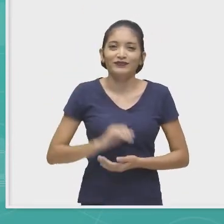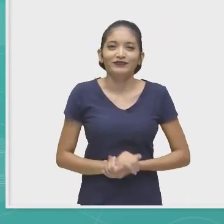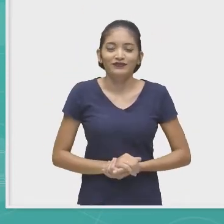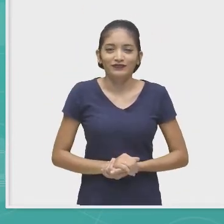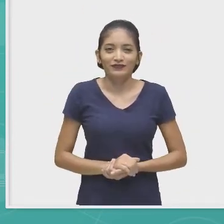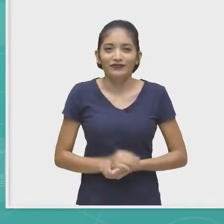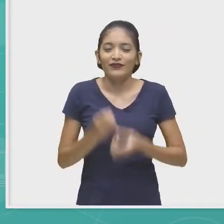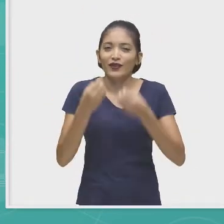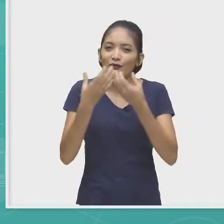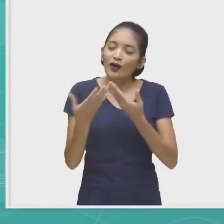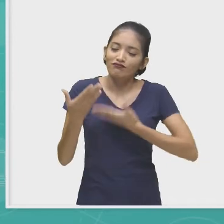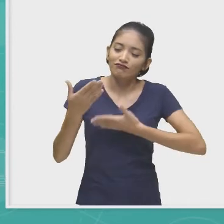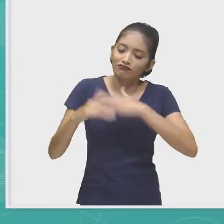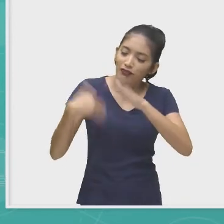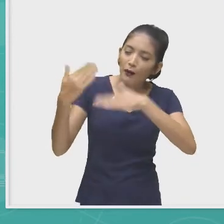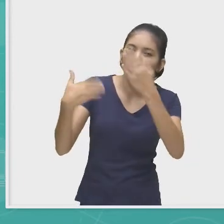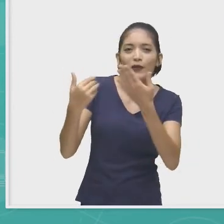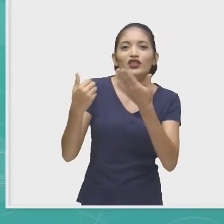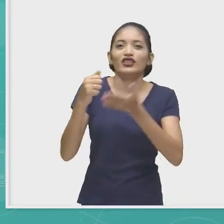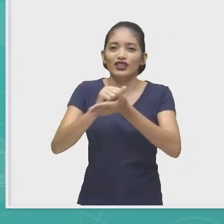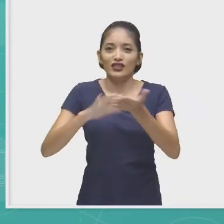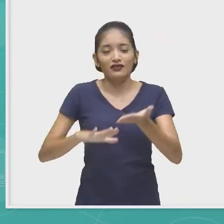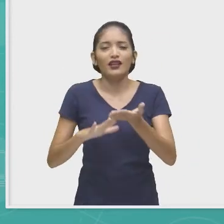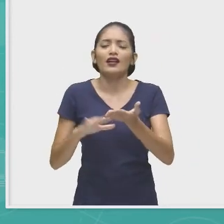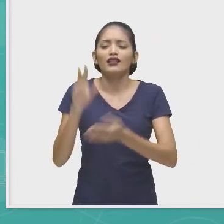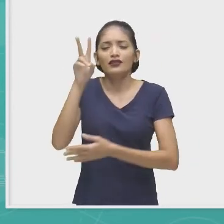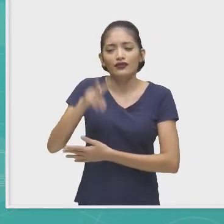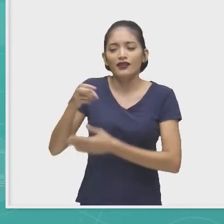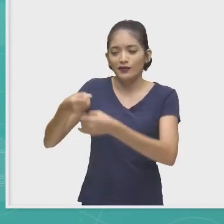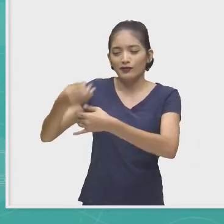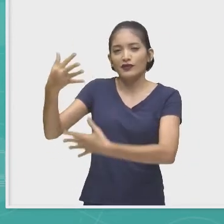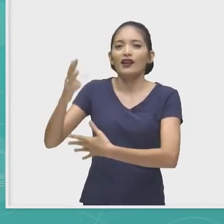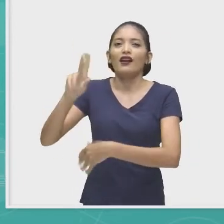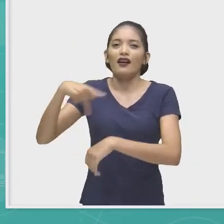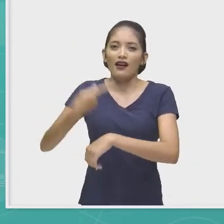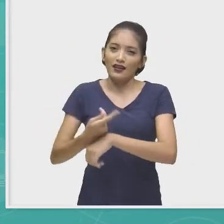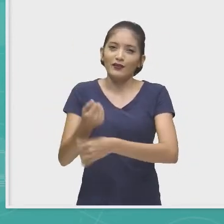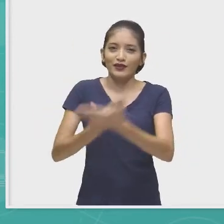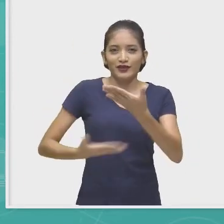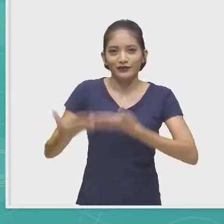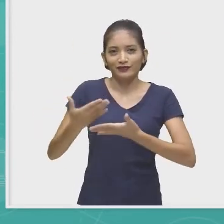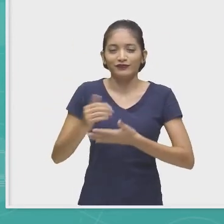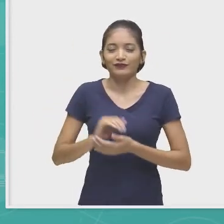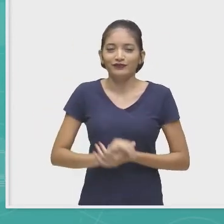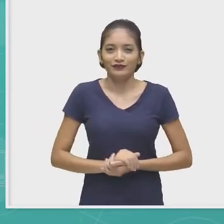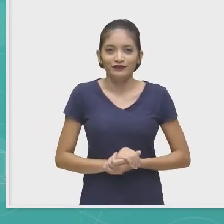um bom desenvolvimento, estarei monitorando vocês pelo chat e até a interatividade.